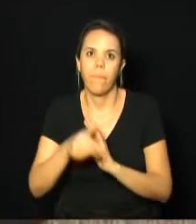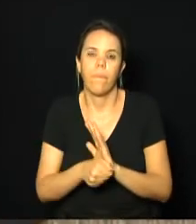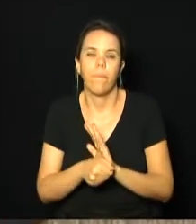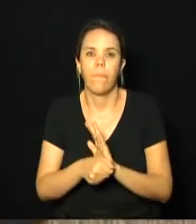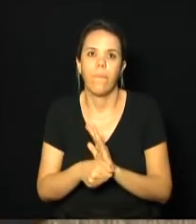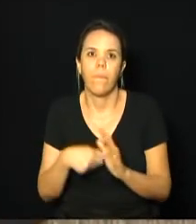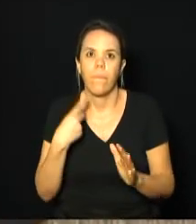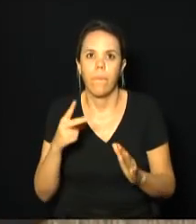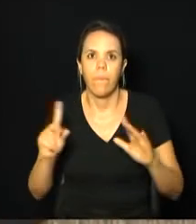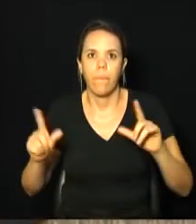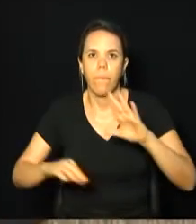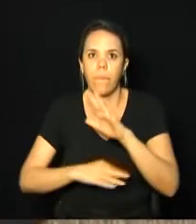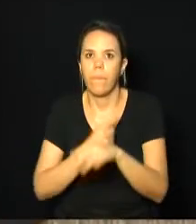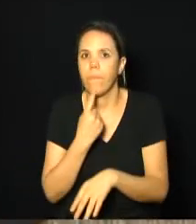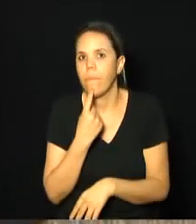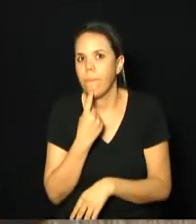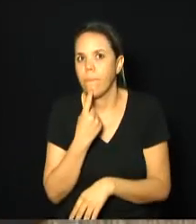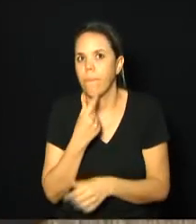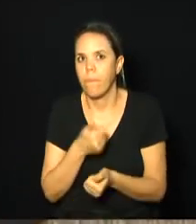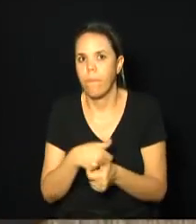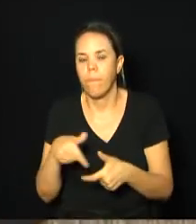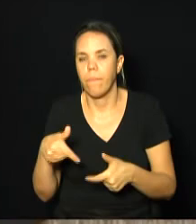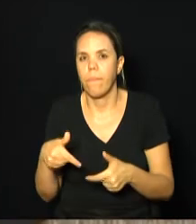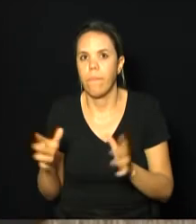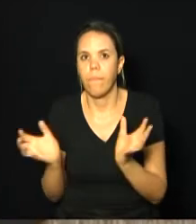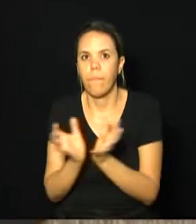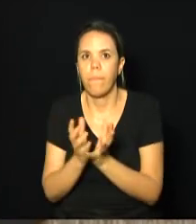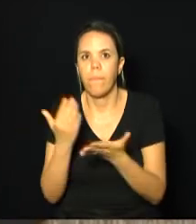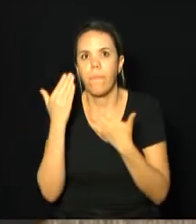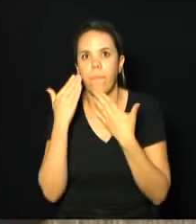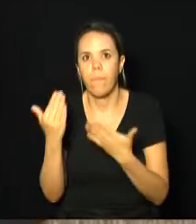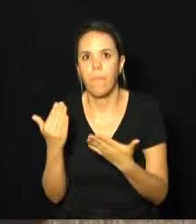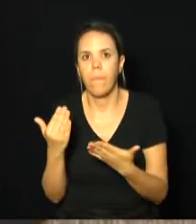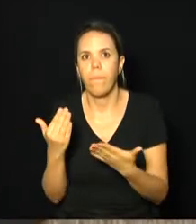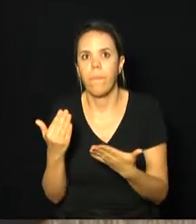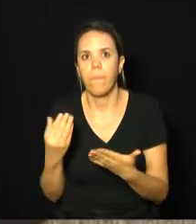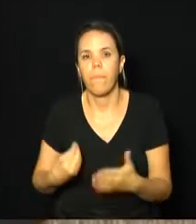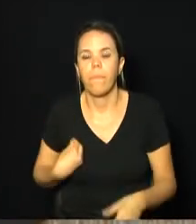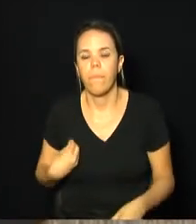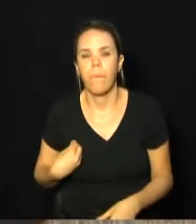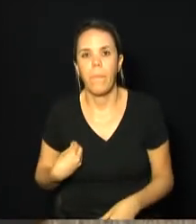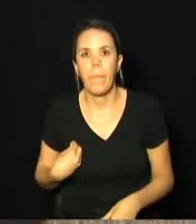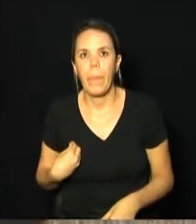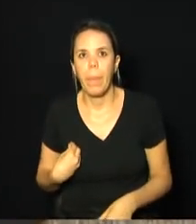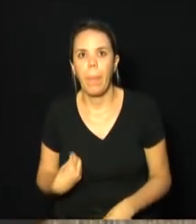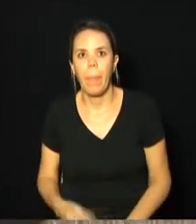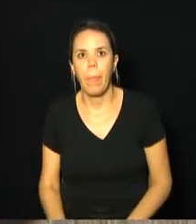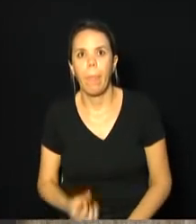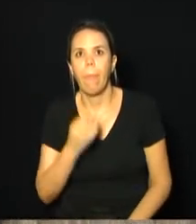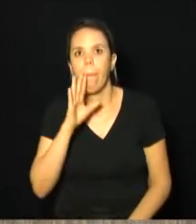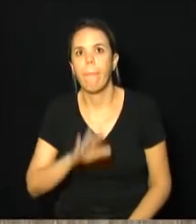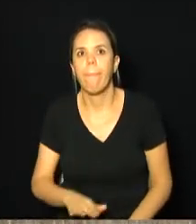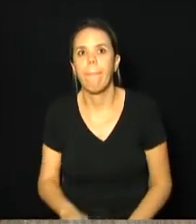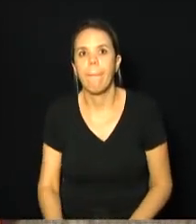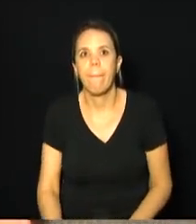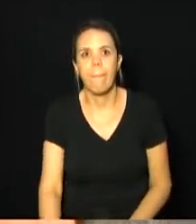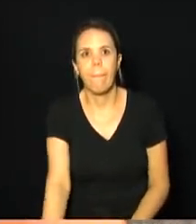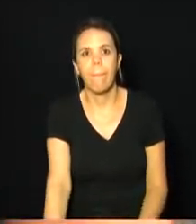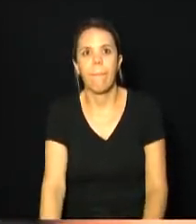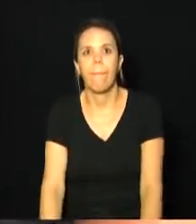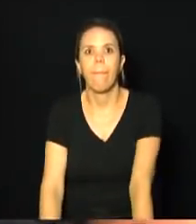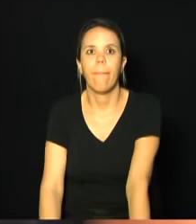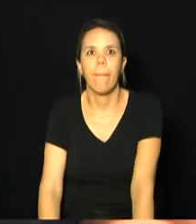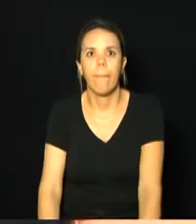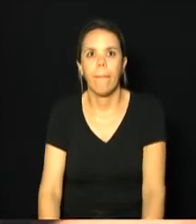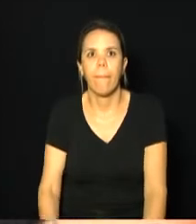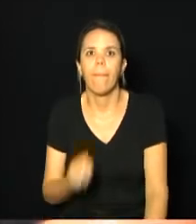Vereadora, a TV Câmara vai continuar acompanhando então todo o trabalho da comissão. Muito obrigada por falar com a gente ao vivo. Eu que agradeço. Boa tarde. Uma boa tarde para a senhora